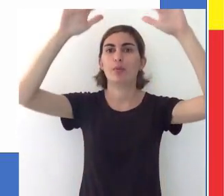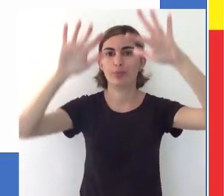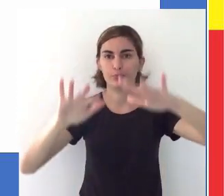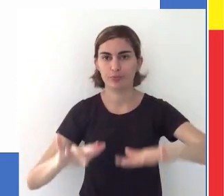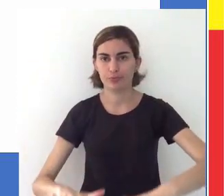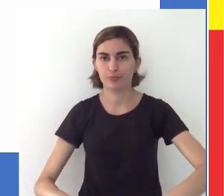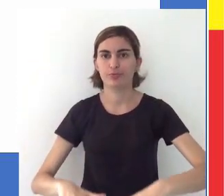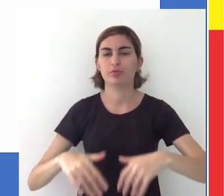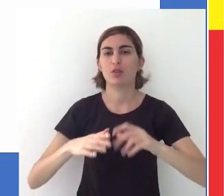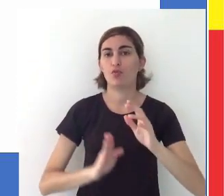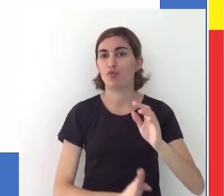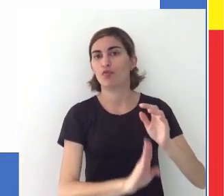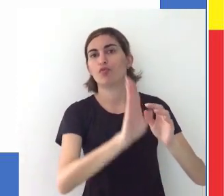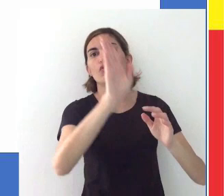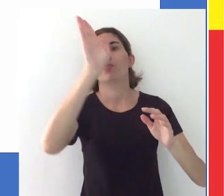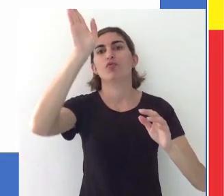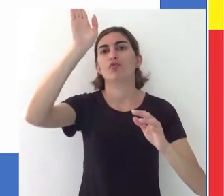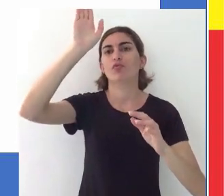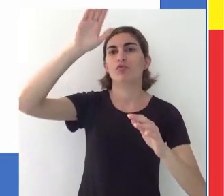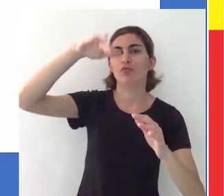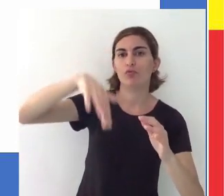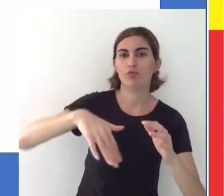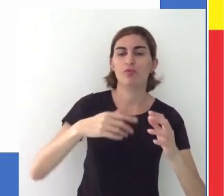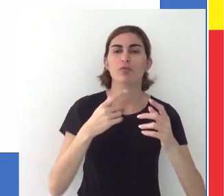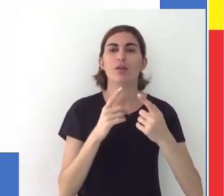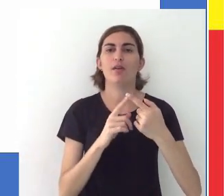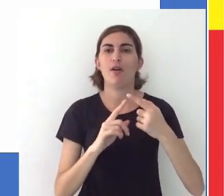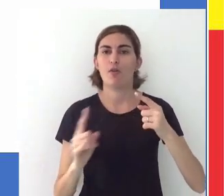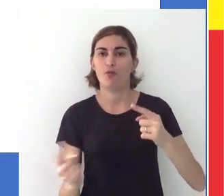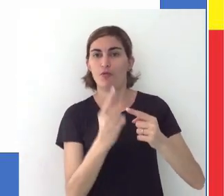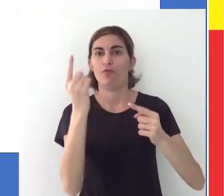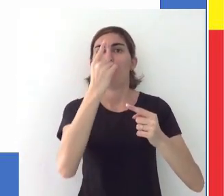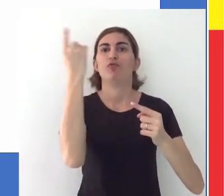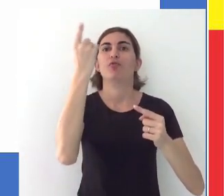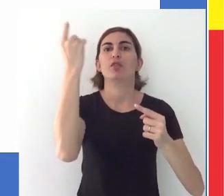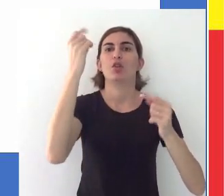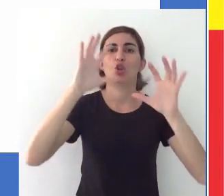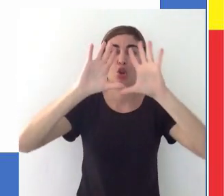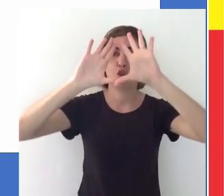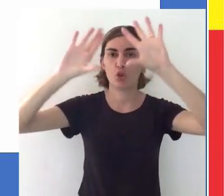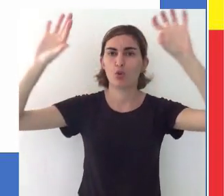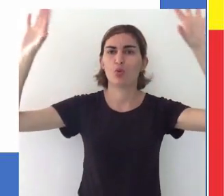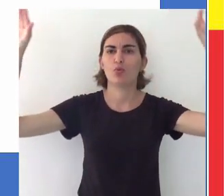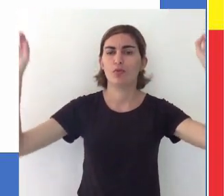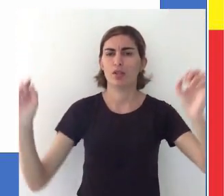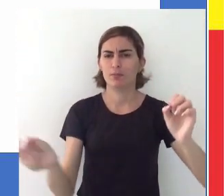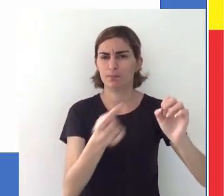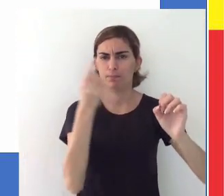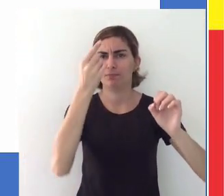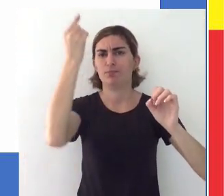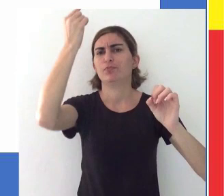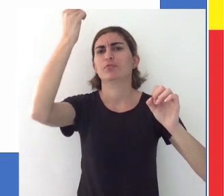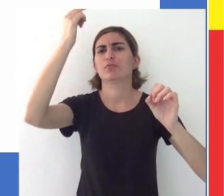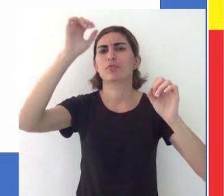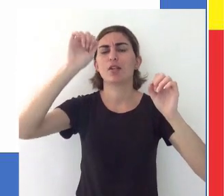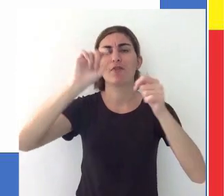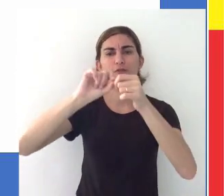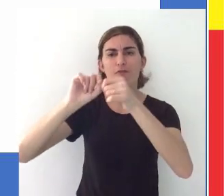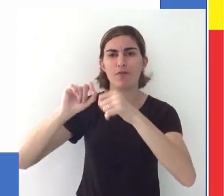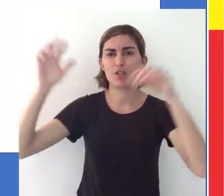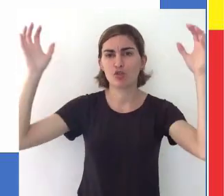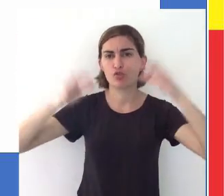desce. Tá? Então essa subida e descida, criando verdadeiros rodamuinhos de nuvens aí, né? Com essa subida e